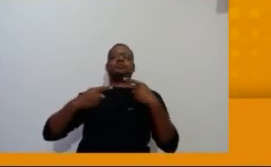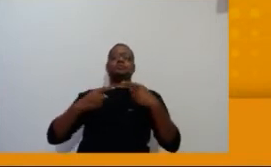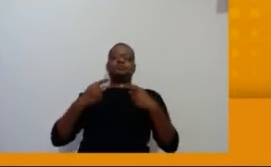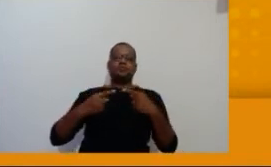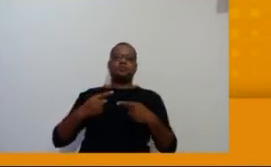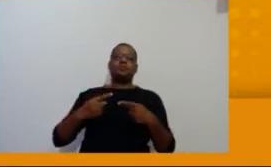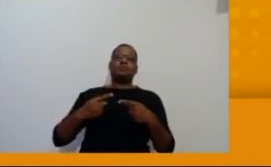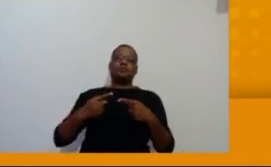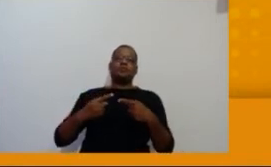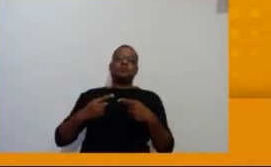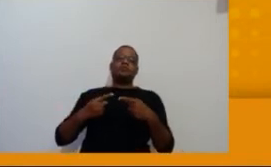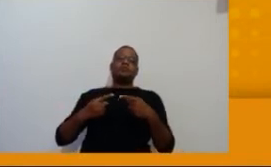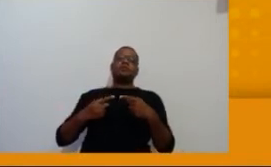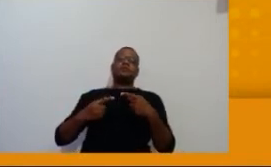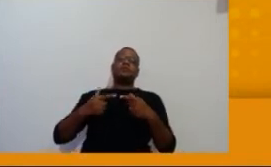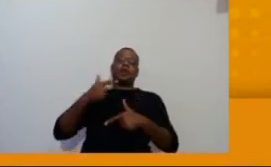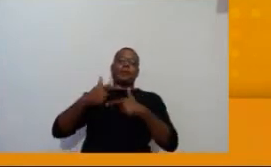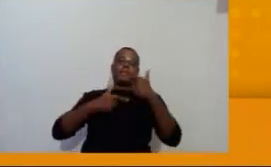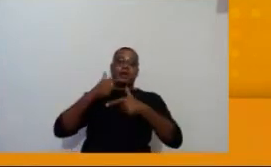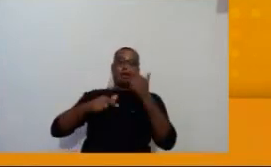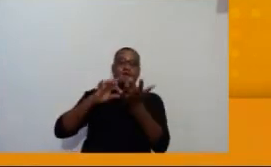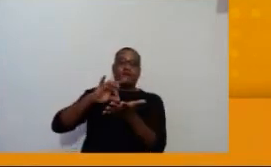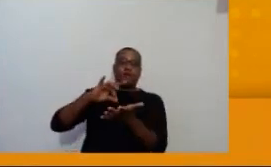trabalho formal, né? A aprendizagem...